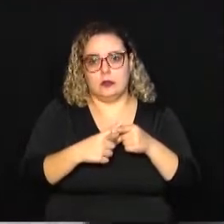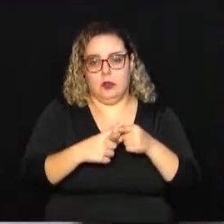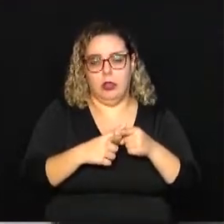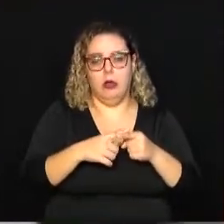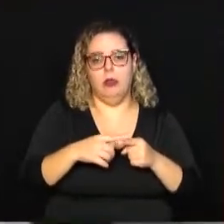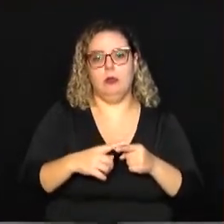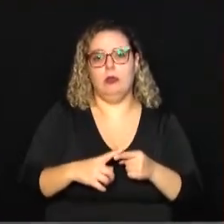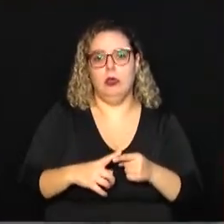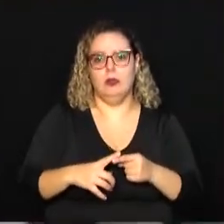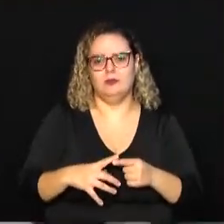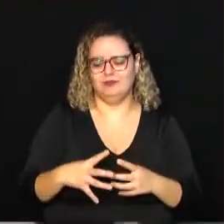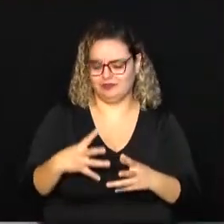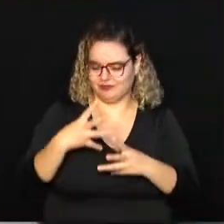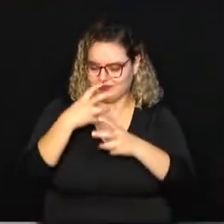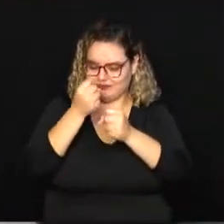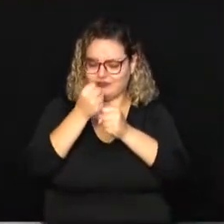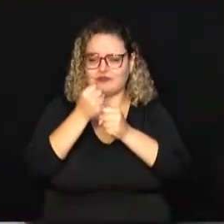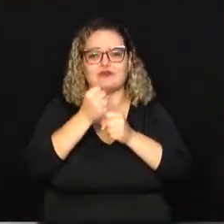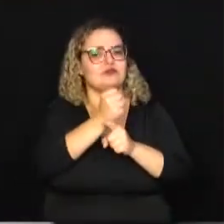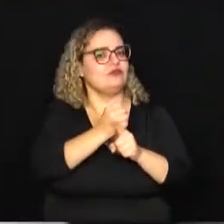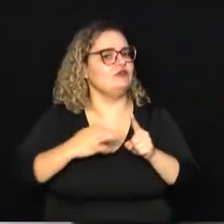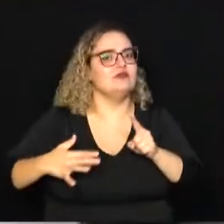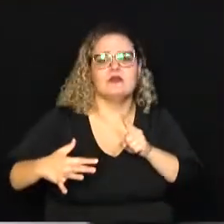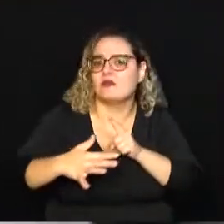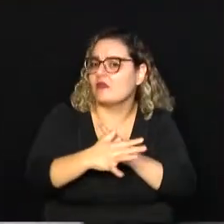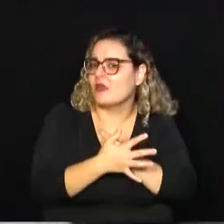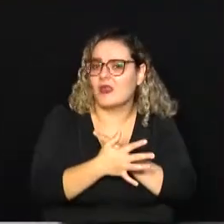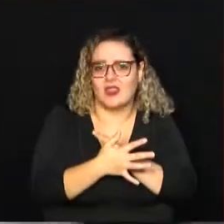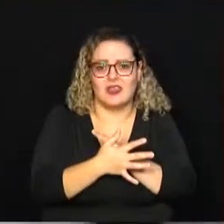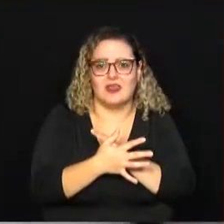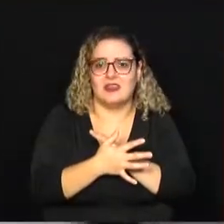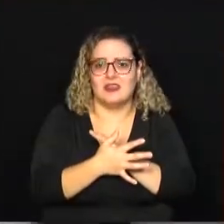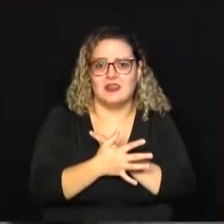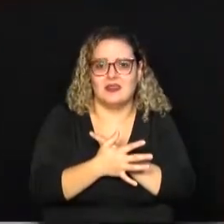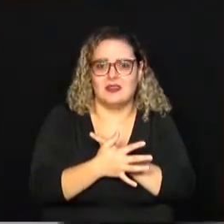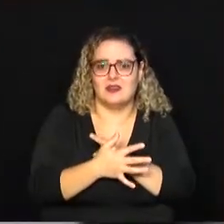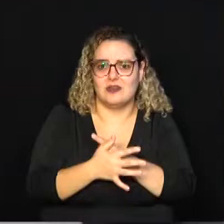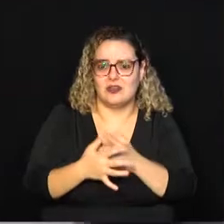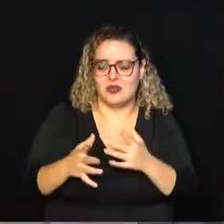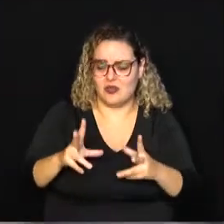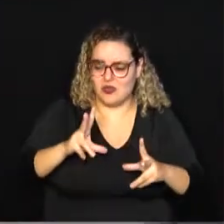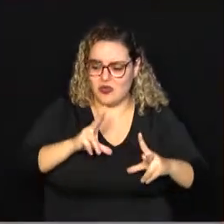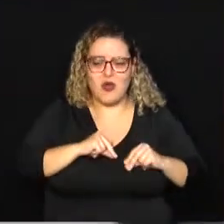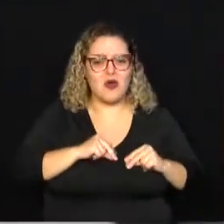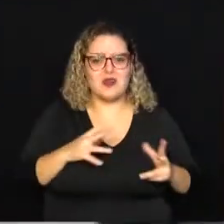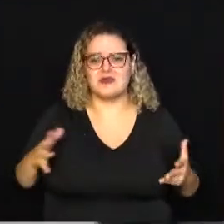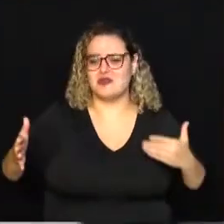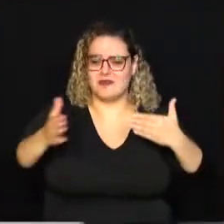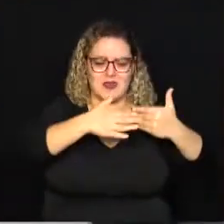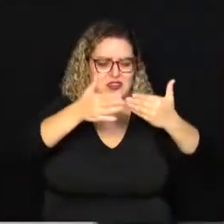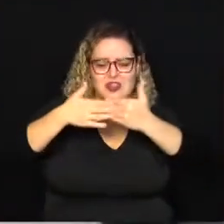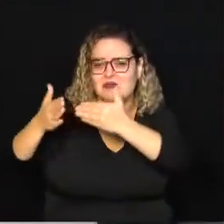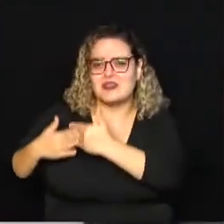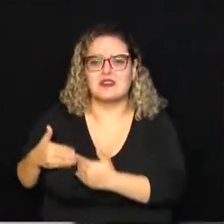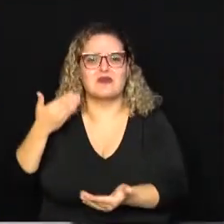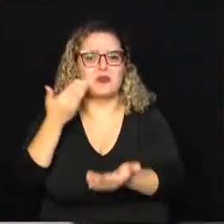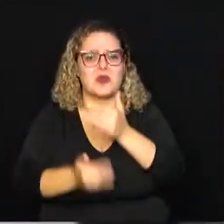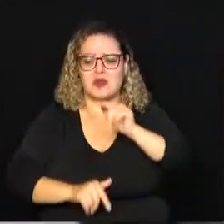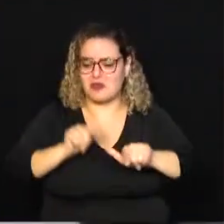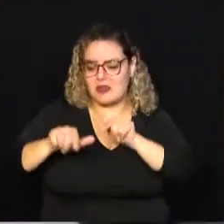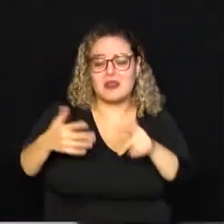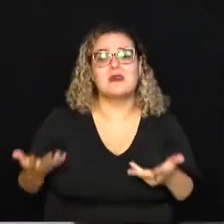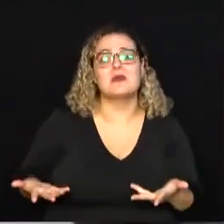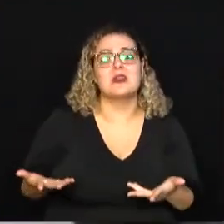ter um segmento da sociedade, por exemplo, se contrapondo a medidas de fechamento e isolamento neste momento, quando elas são mais do